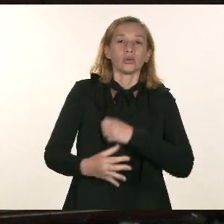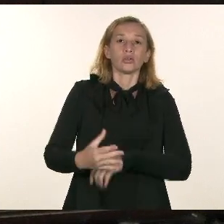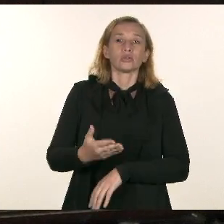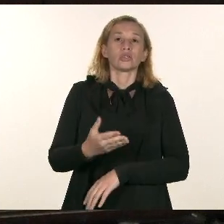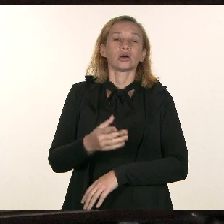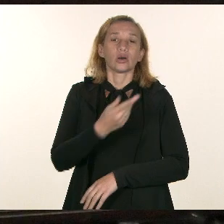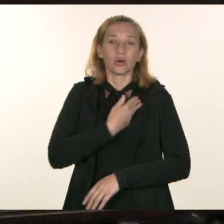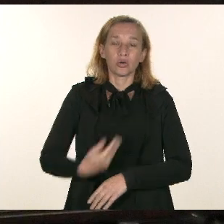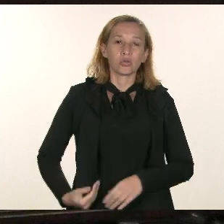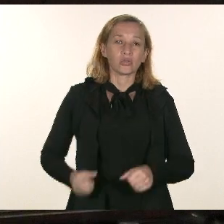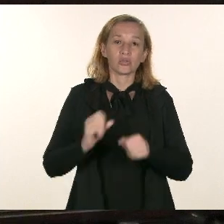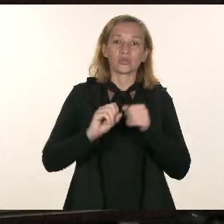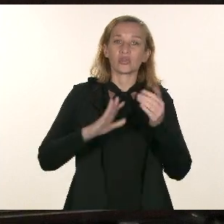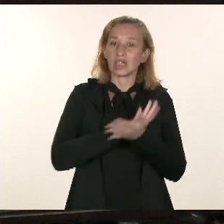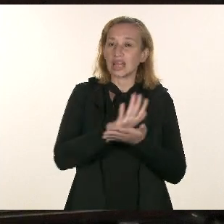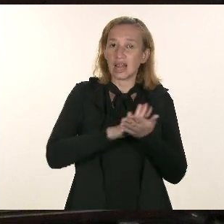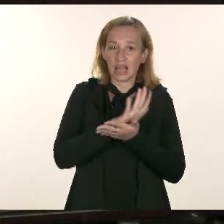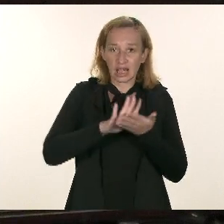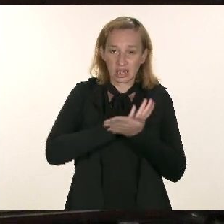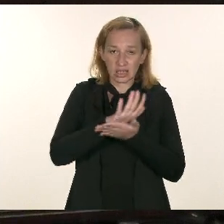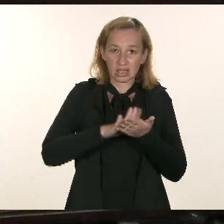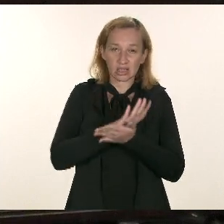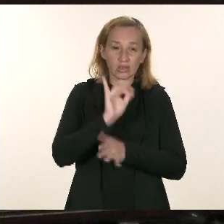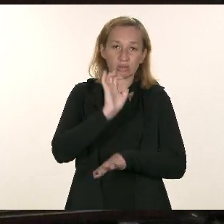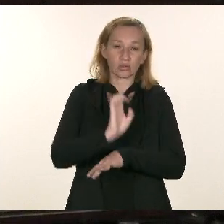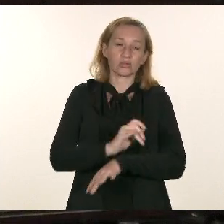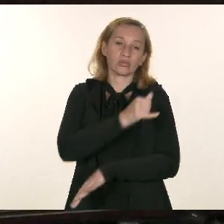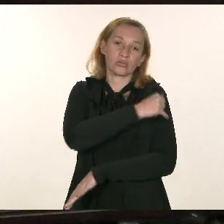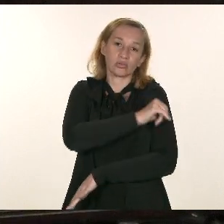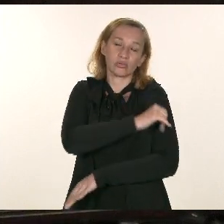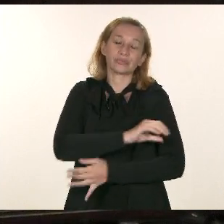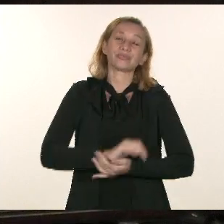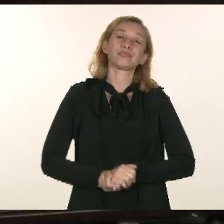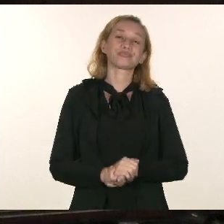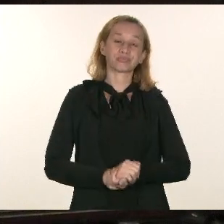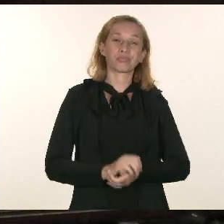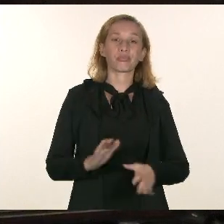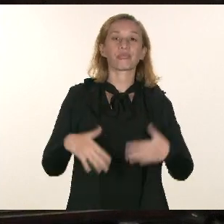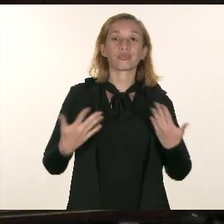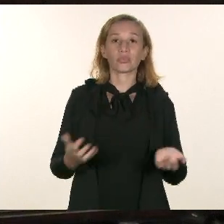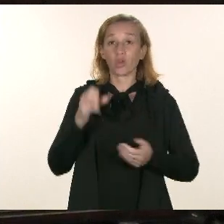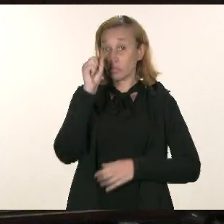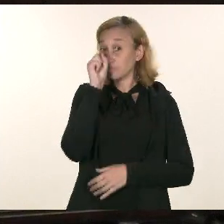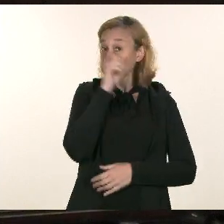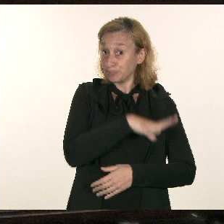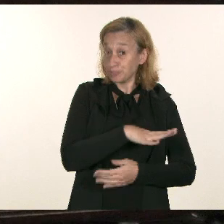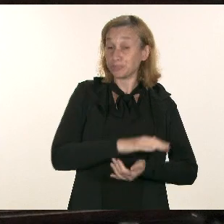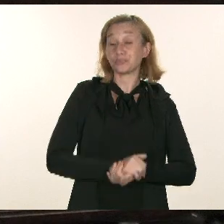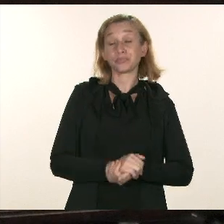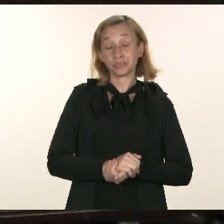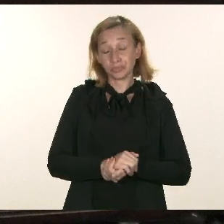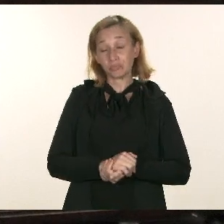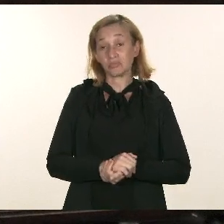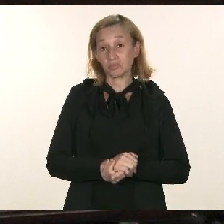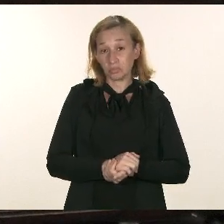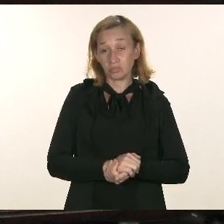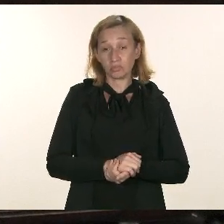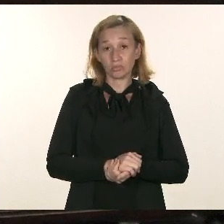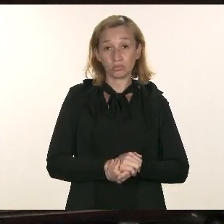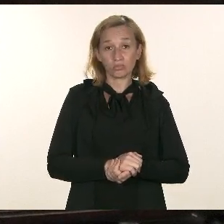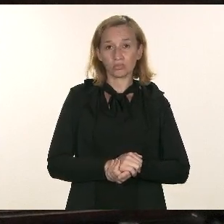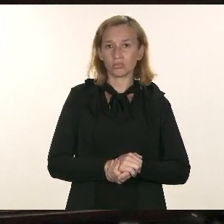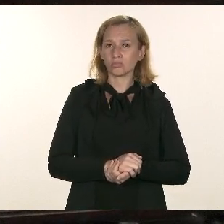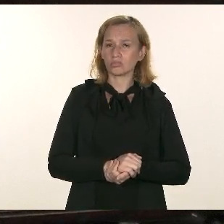aos olhos da ordem pública no Rio de Janeiro. Então, considero aqui um absurdo e definitivamente não